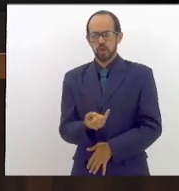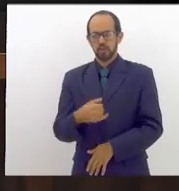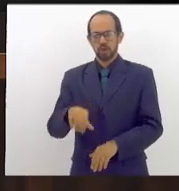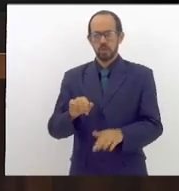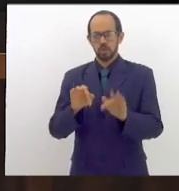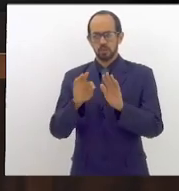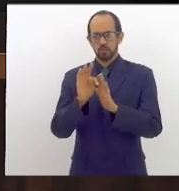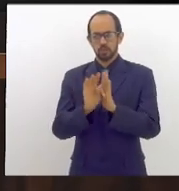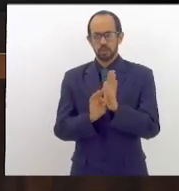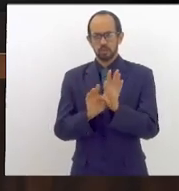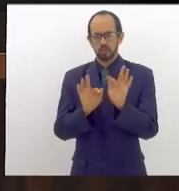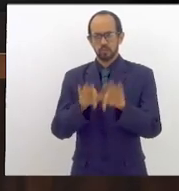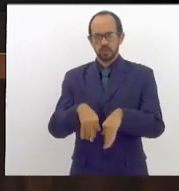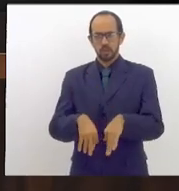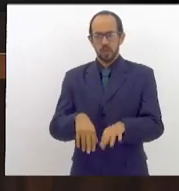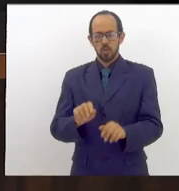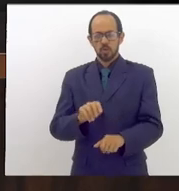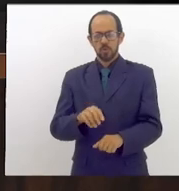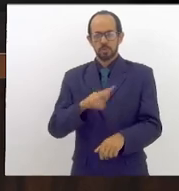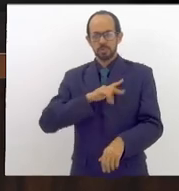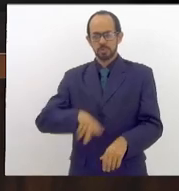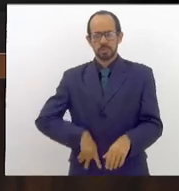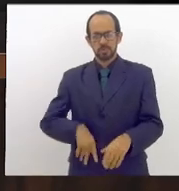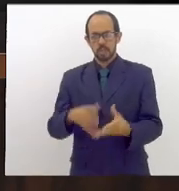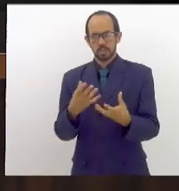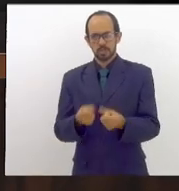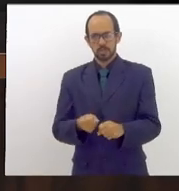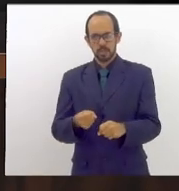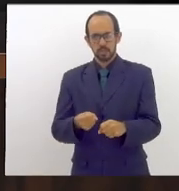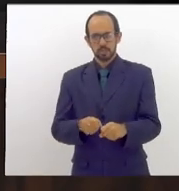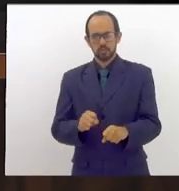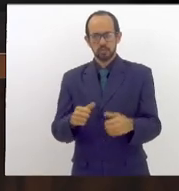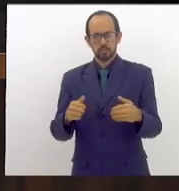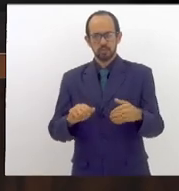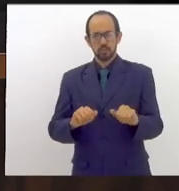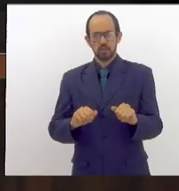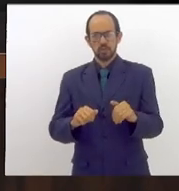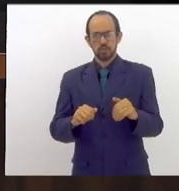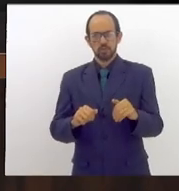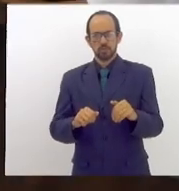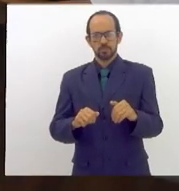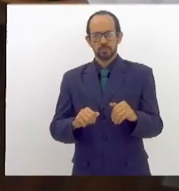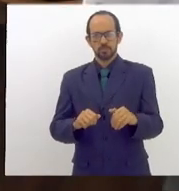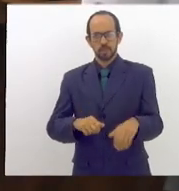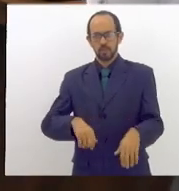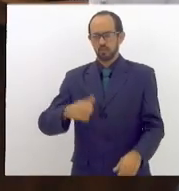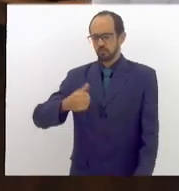de redação que a presidência defere-se hoje que aprovam permaneça Como estão aprovado vai verificação